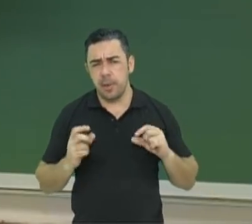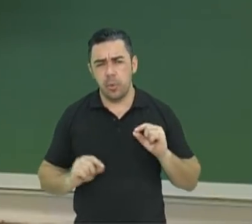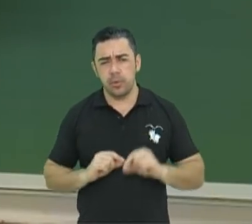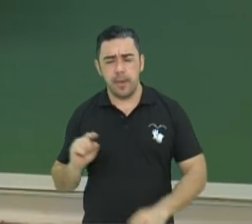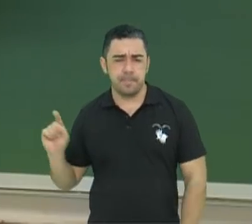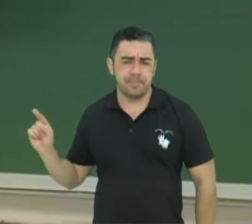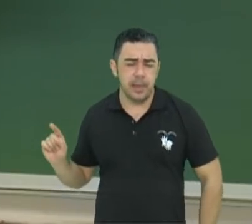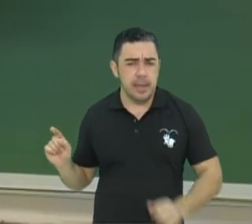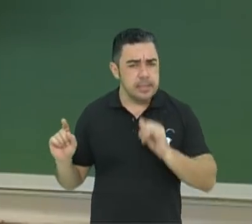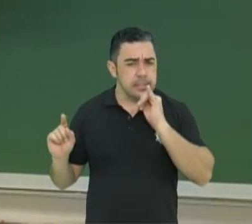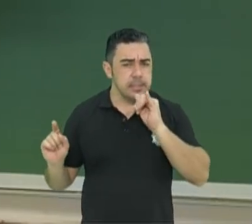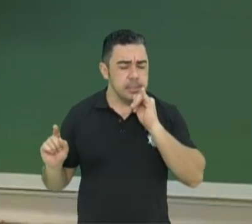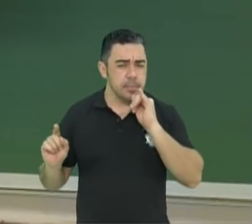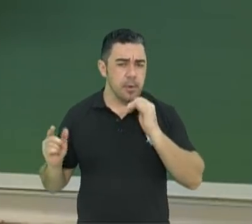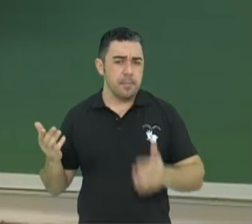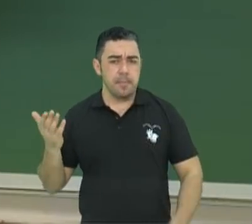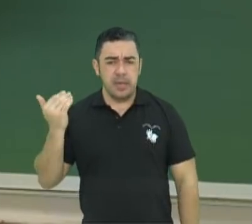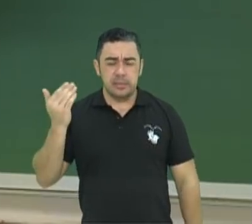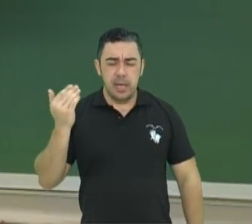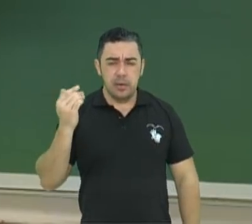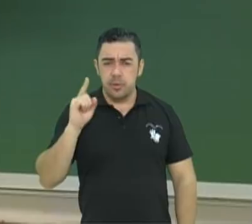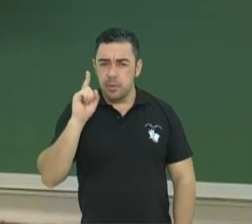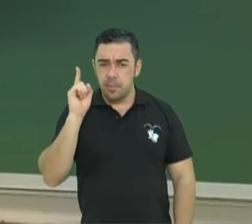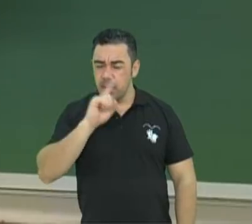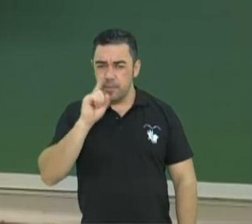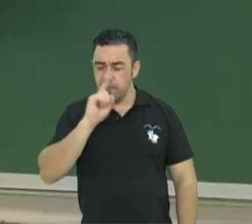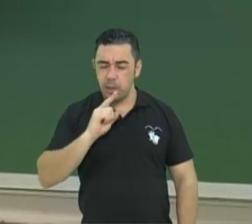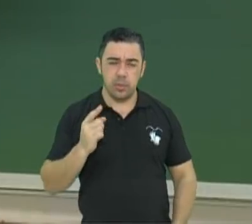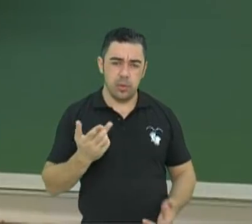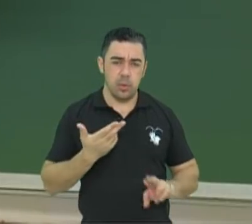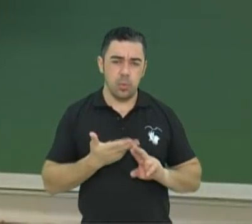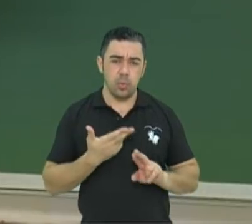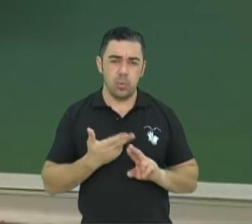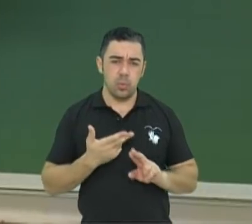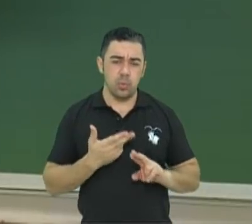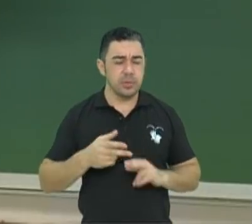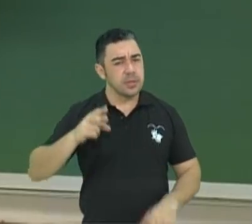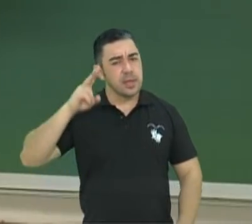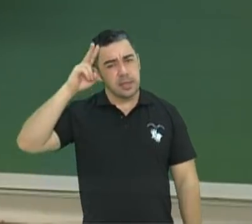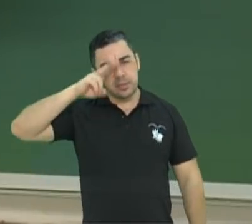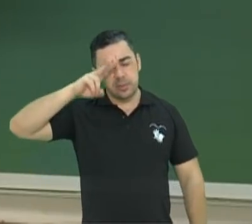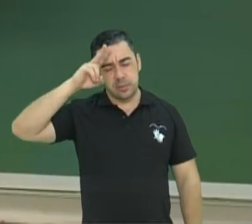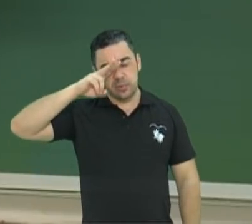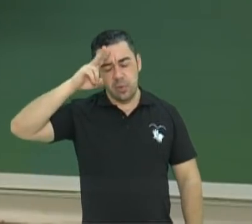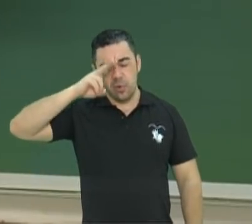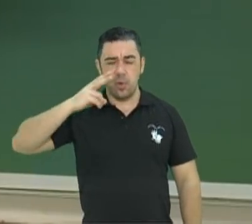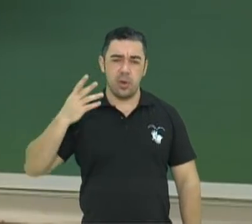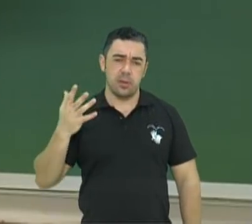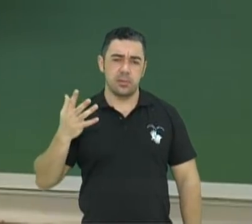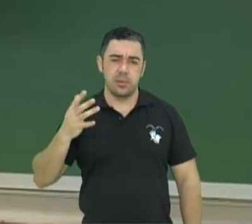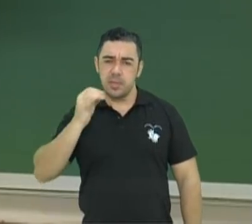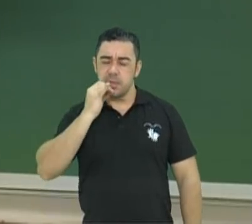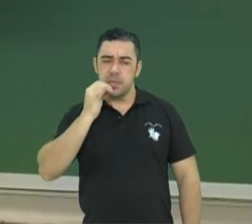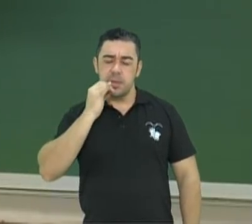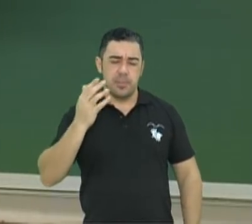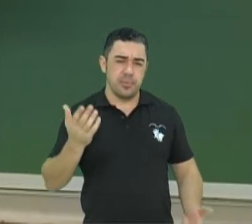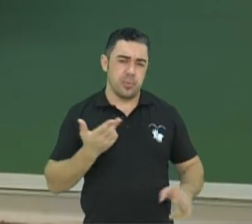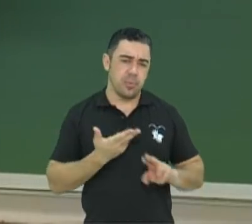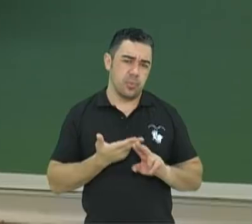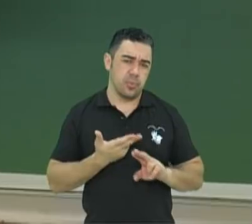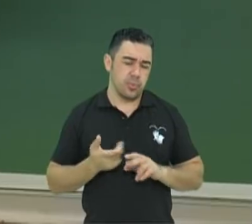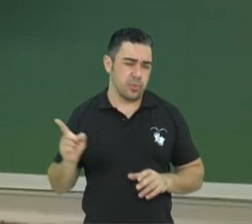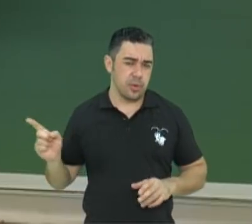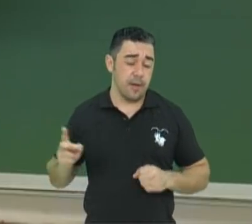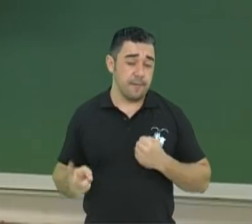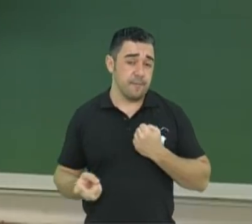por exemplo, o pretérito imperfeito é muito utilizado nas histórias, né? Nas histórias desse tipo